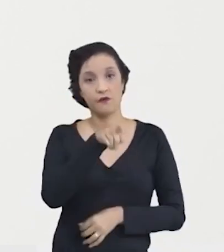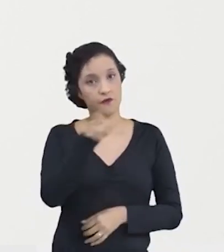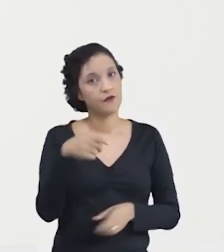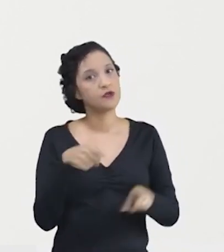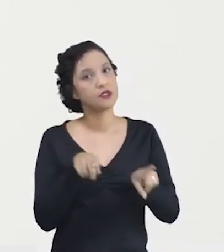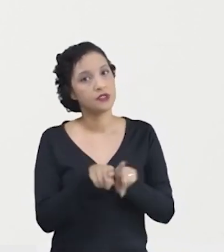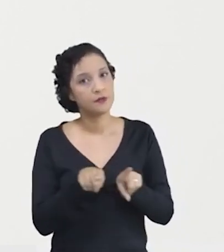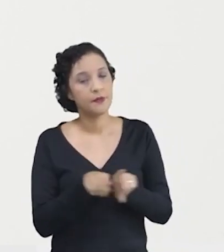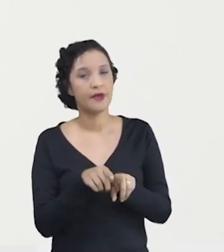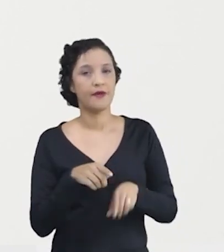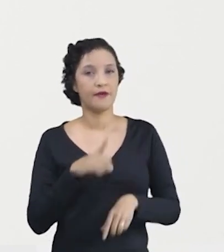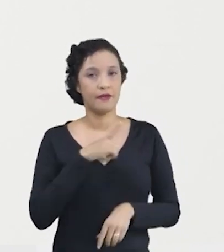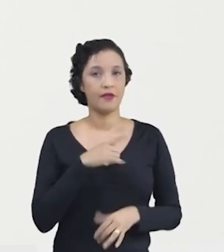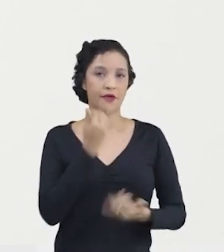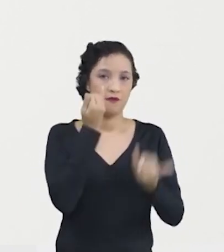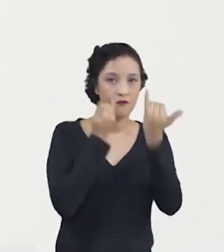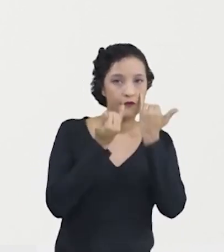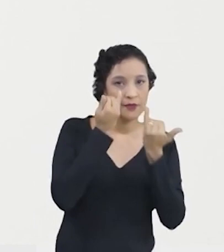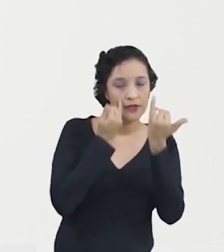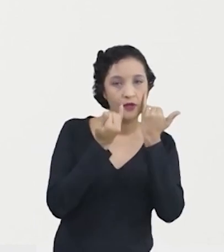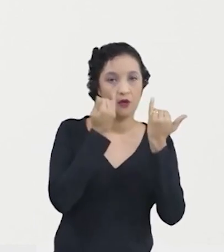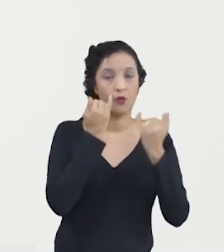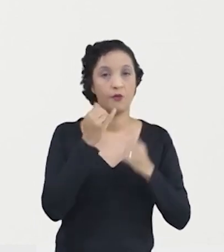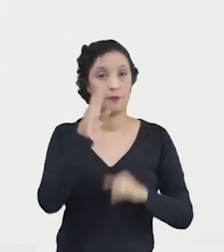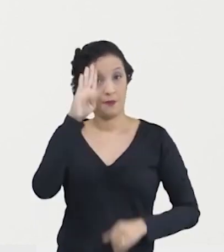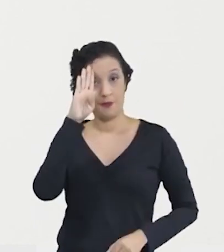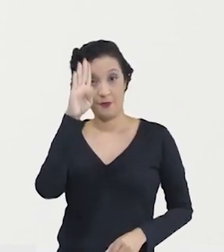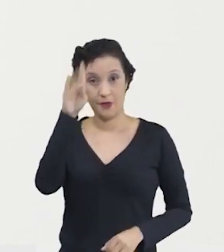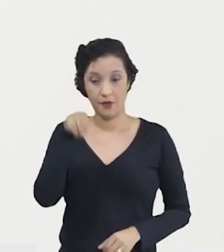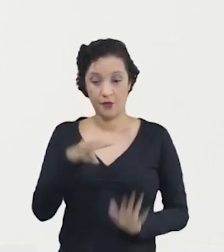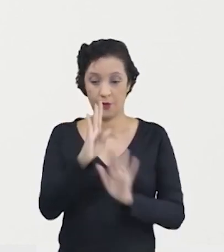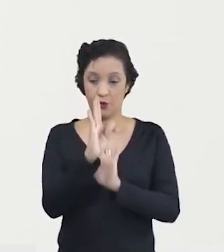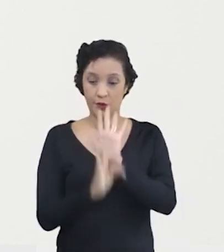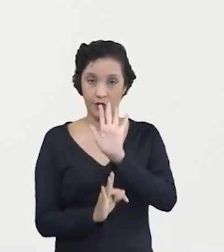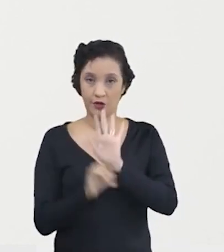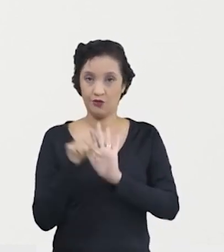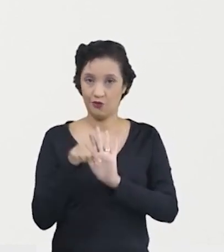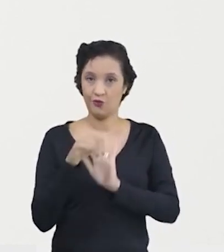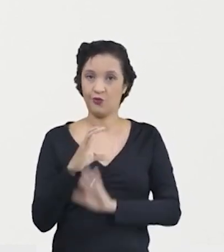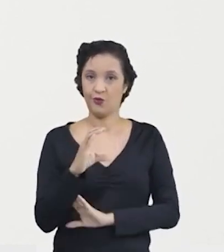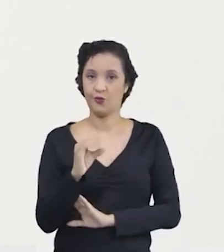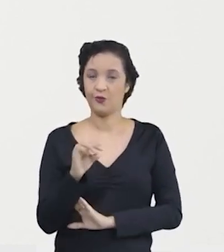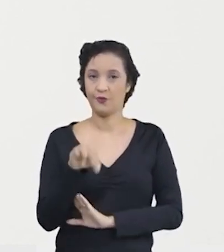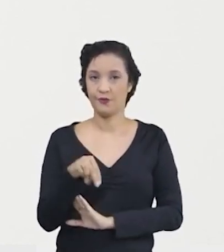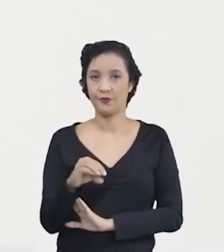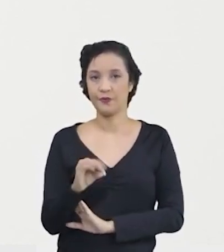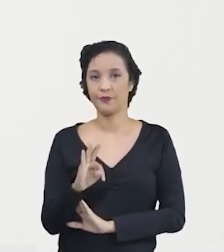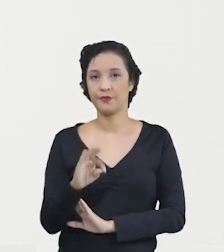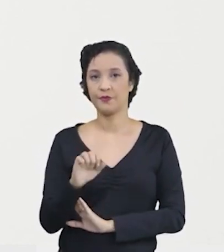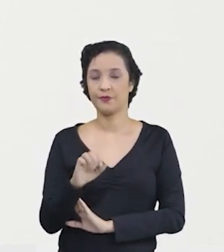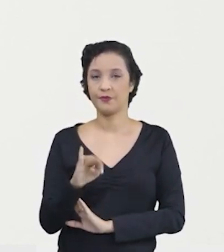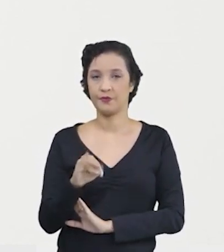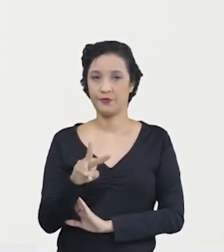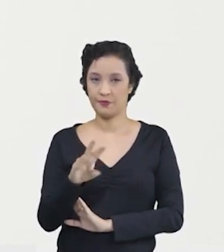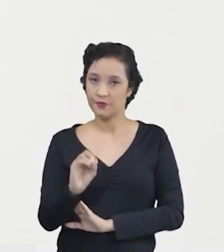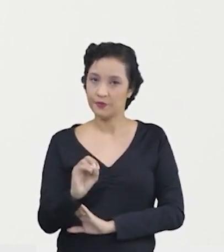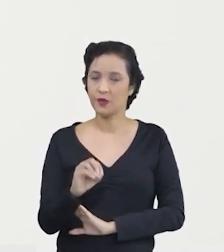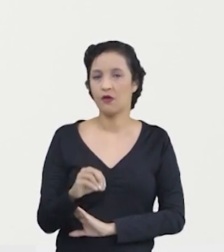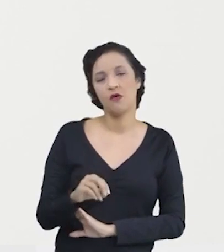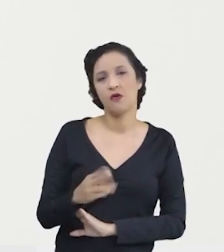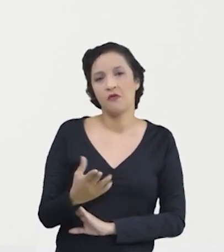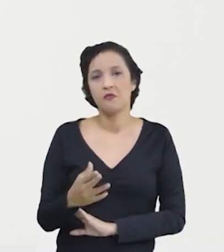fazer nossas interpretações, principalmente nos textos conotativos. Ou seja, uma emoção